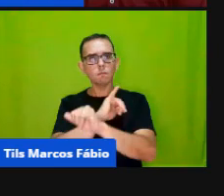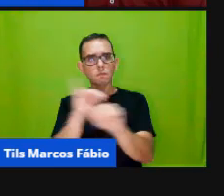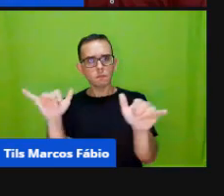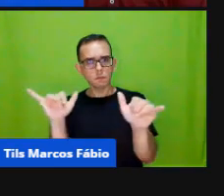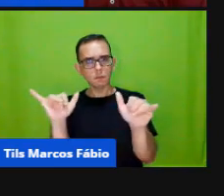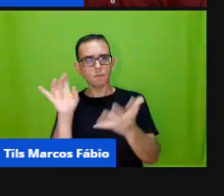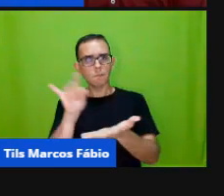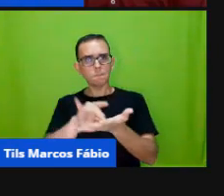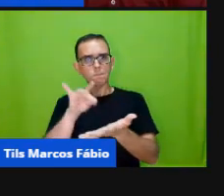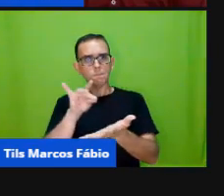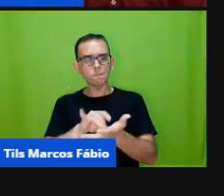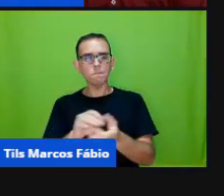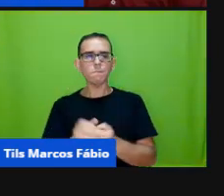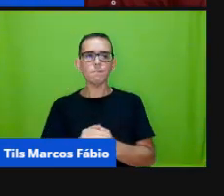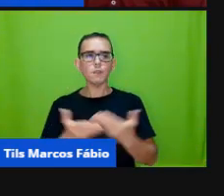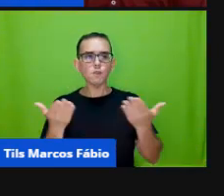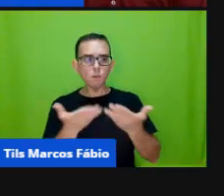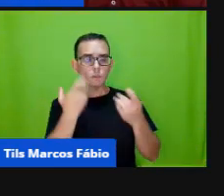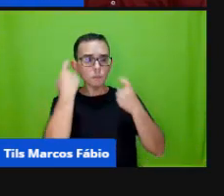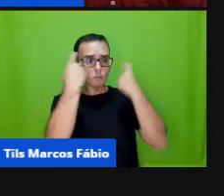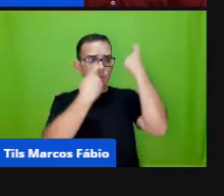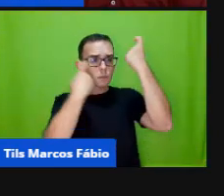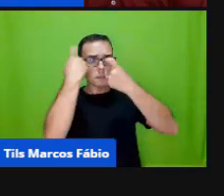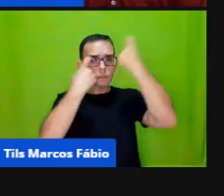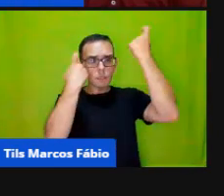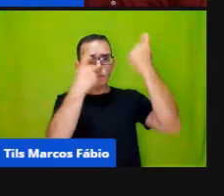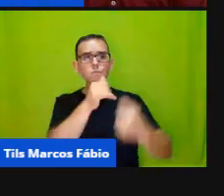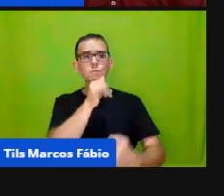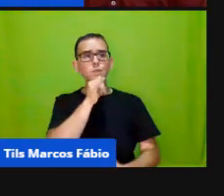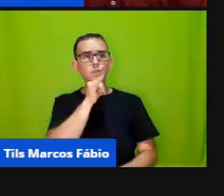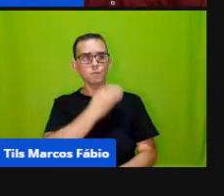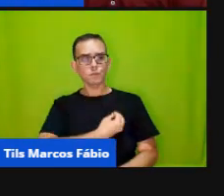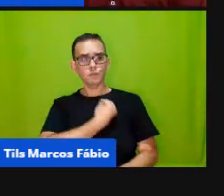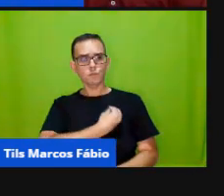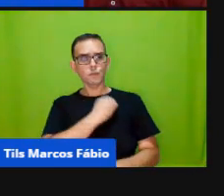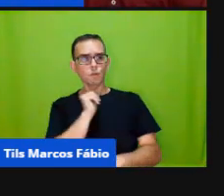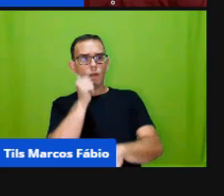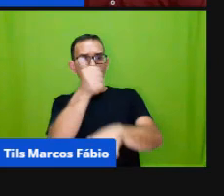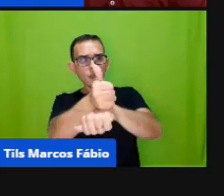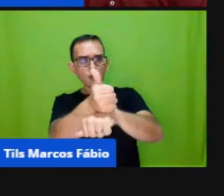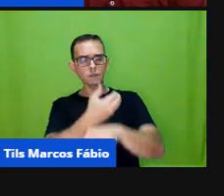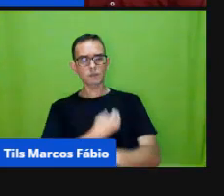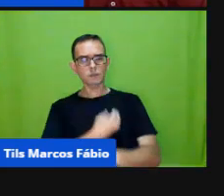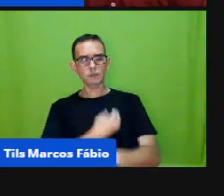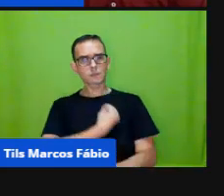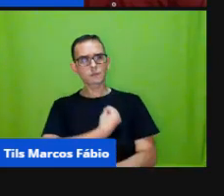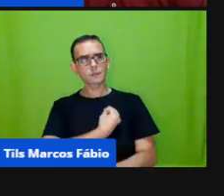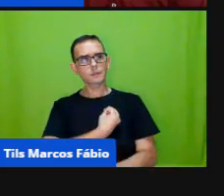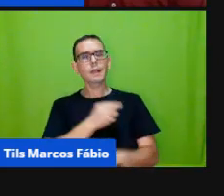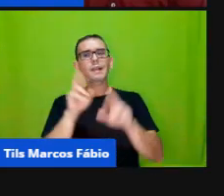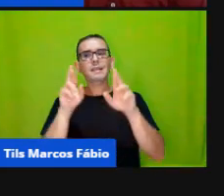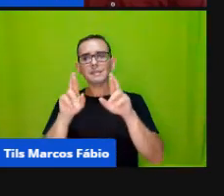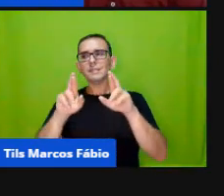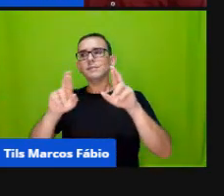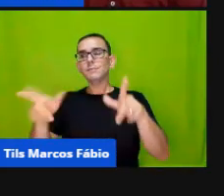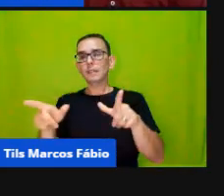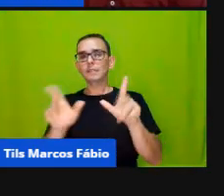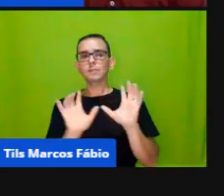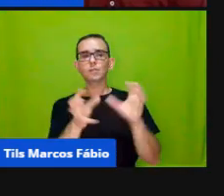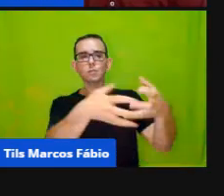É, hoje a preocupação com o estilo de vida, com a qualidade de vida, é muito diferente nas classes